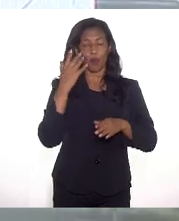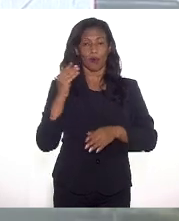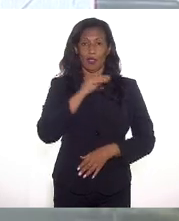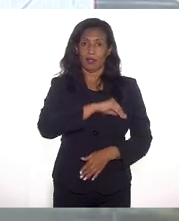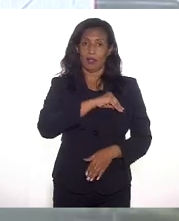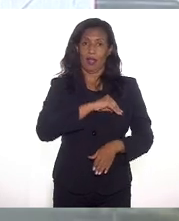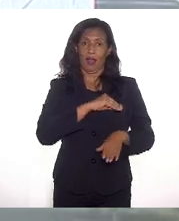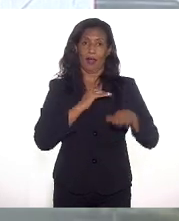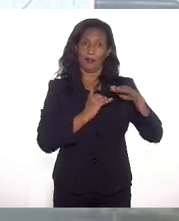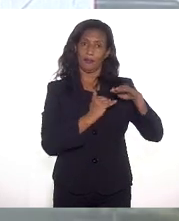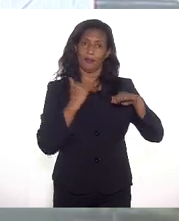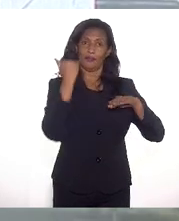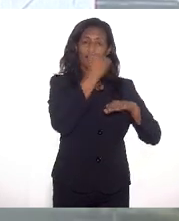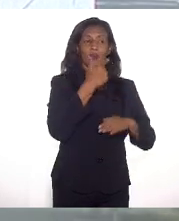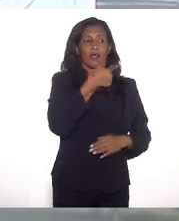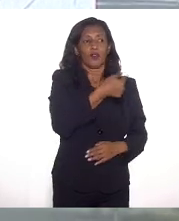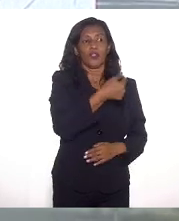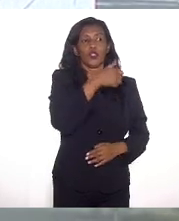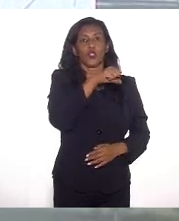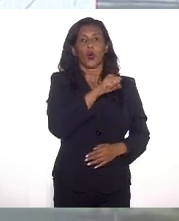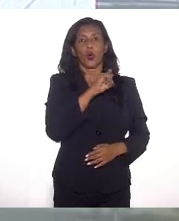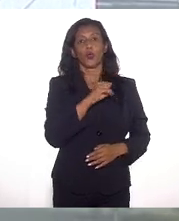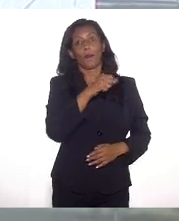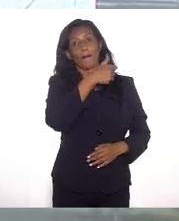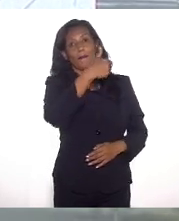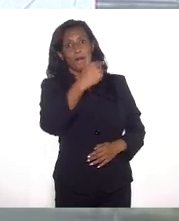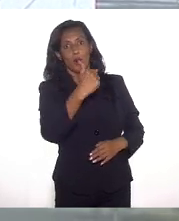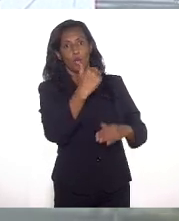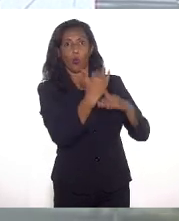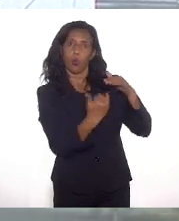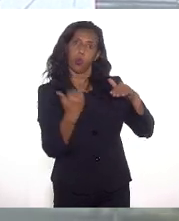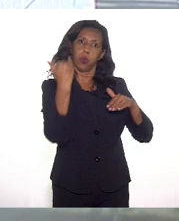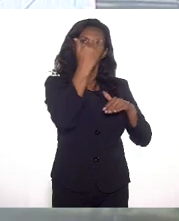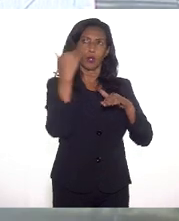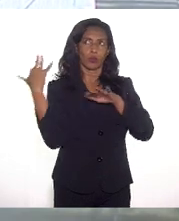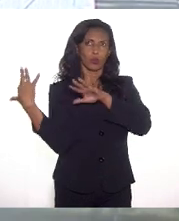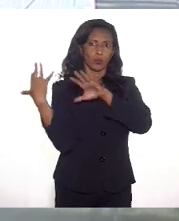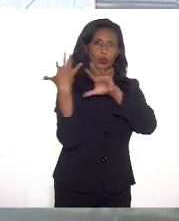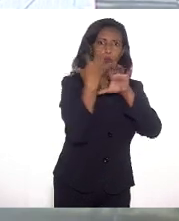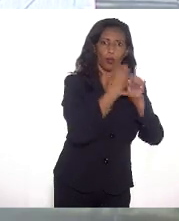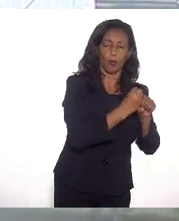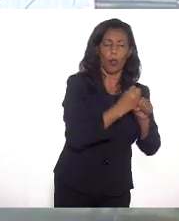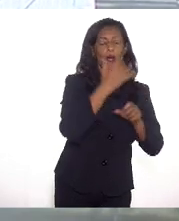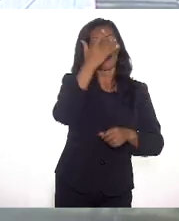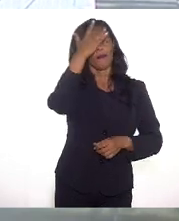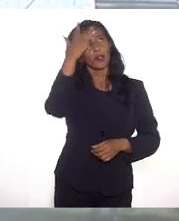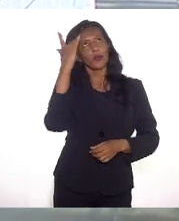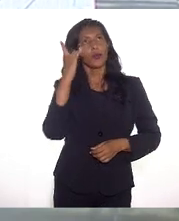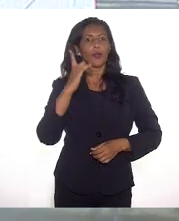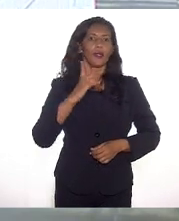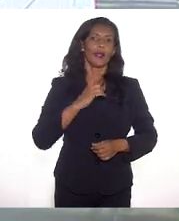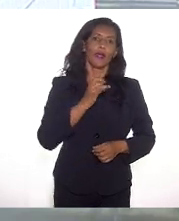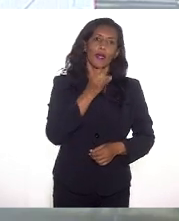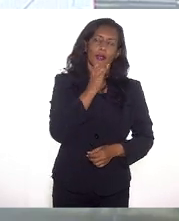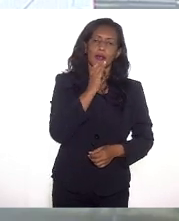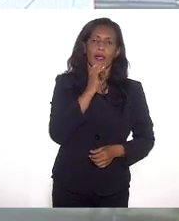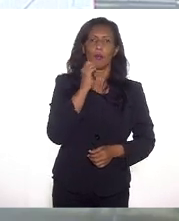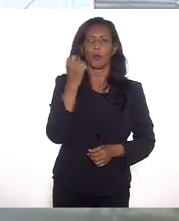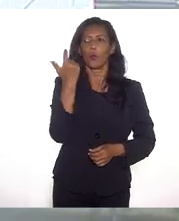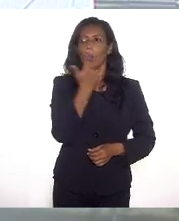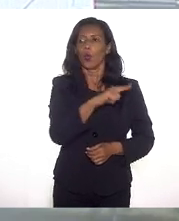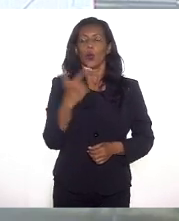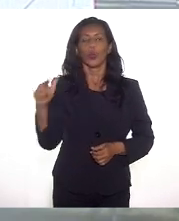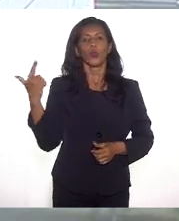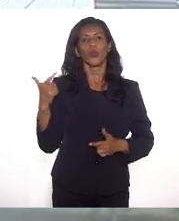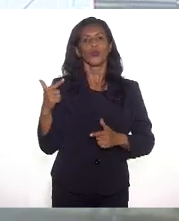superior a R$ 28.559,70. Ou seja, aquela pessoa que não tem um vínculo